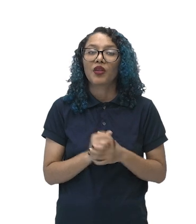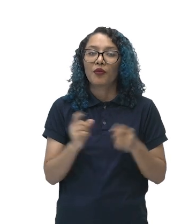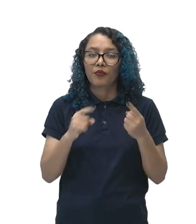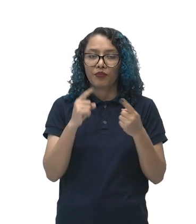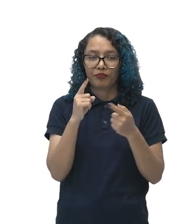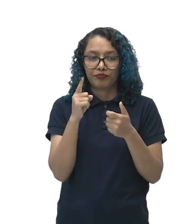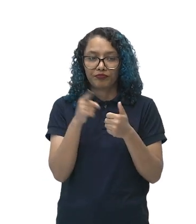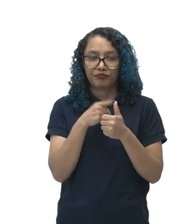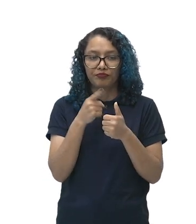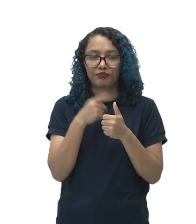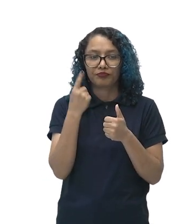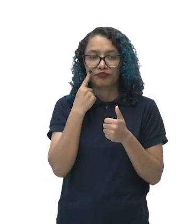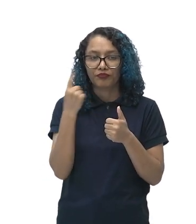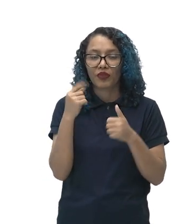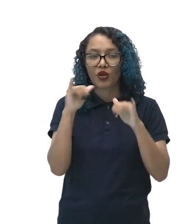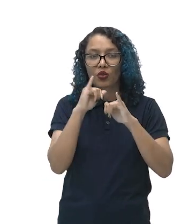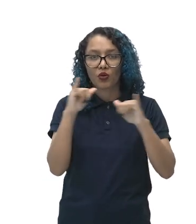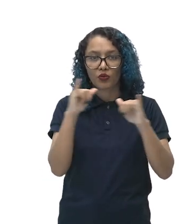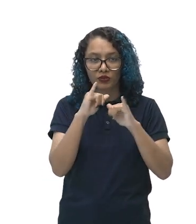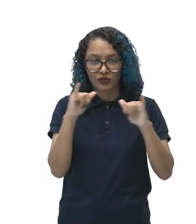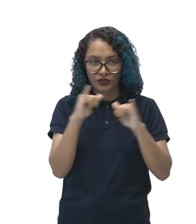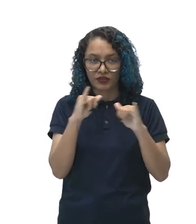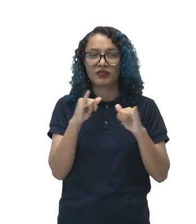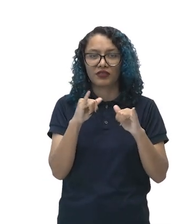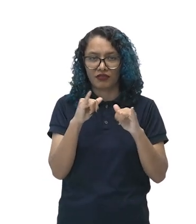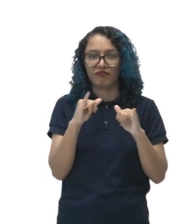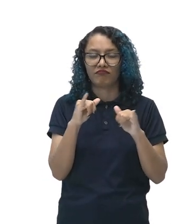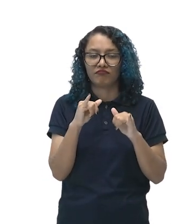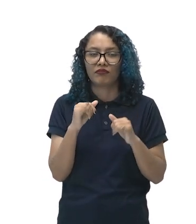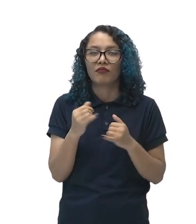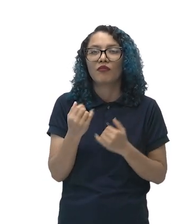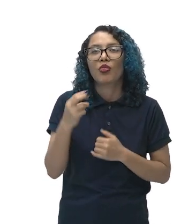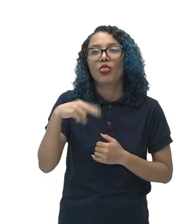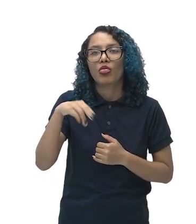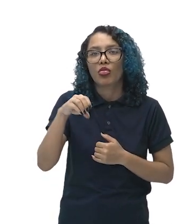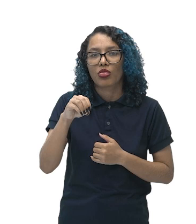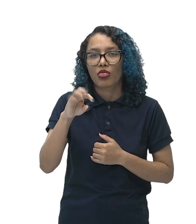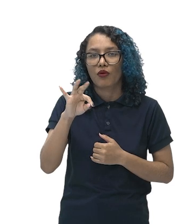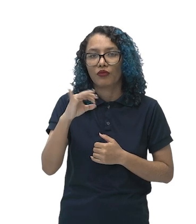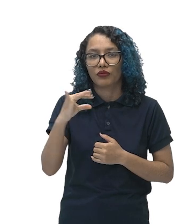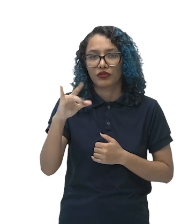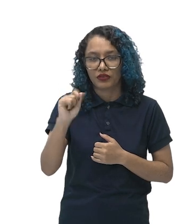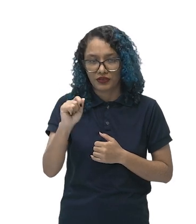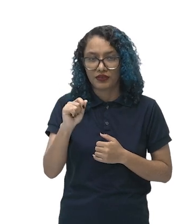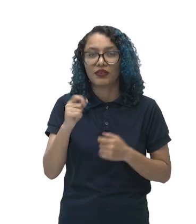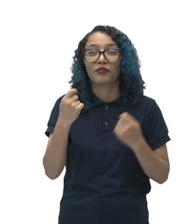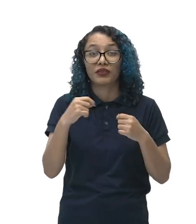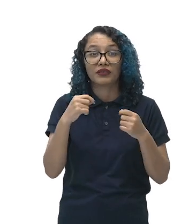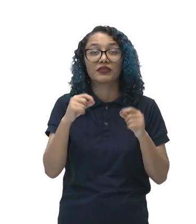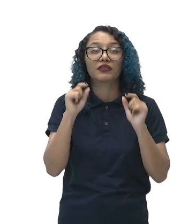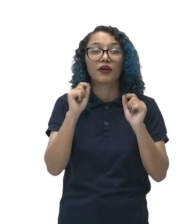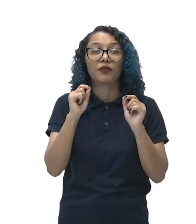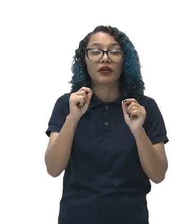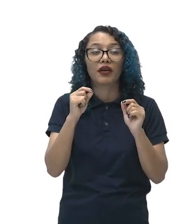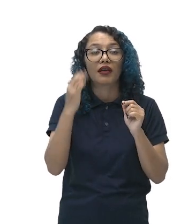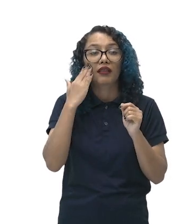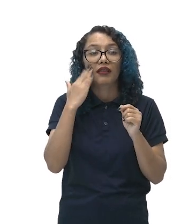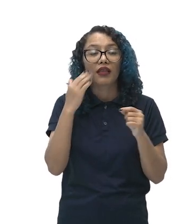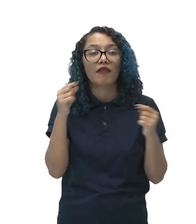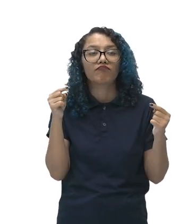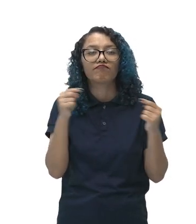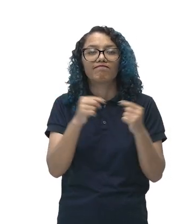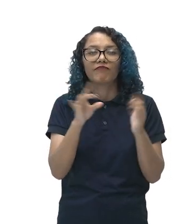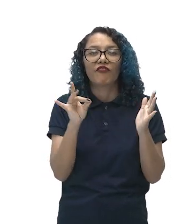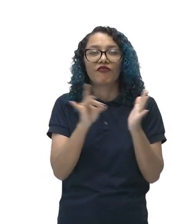que é talvez a mais comum e que a gente tem que entender que traz fatos para